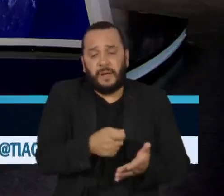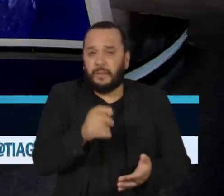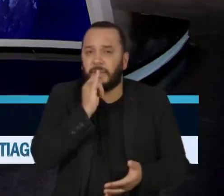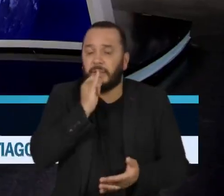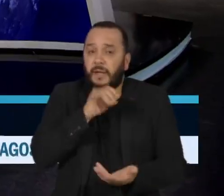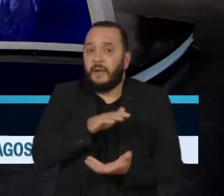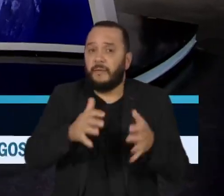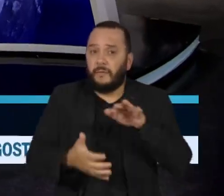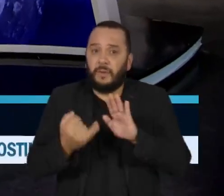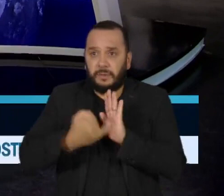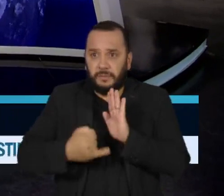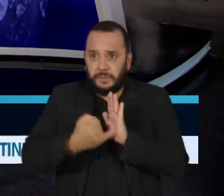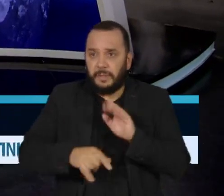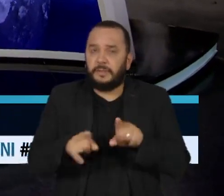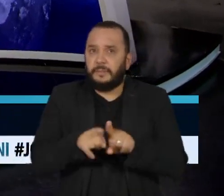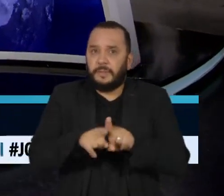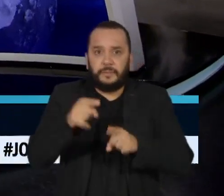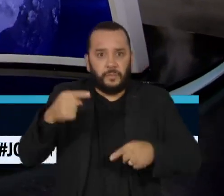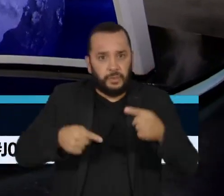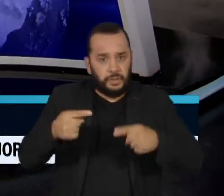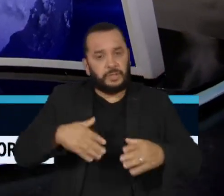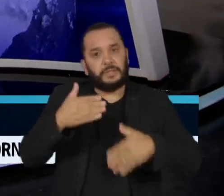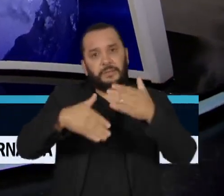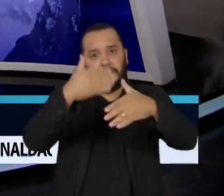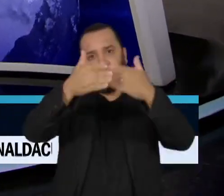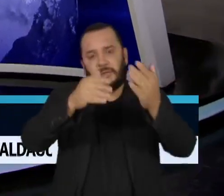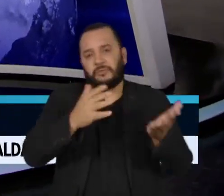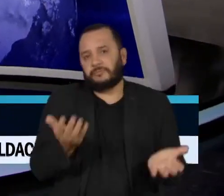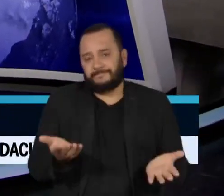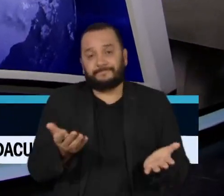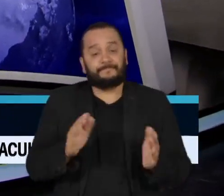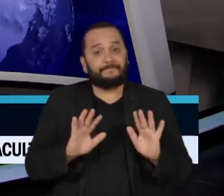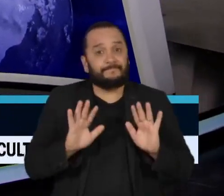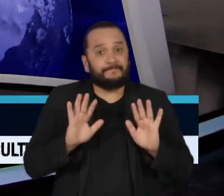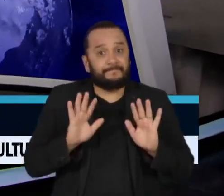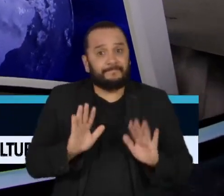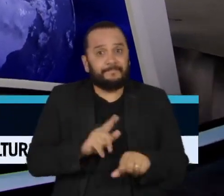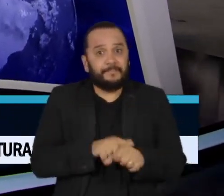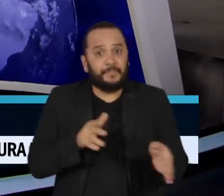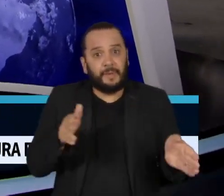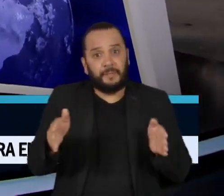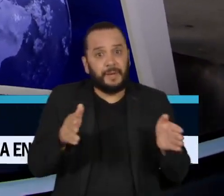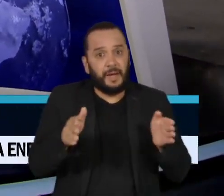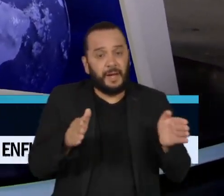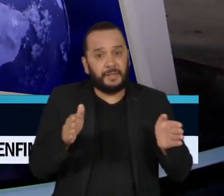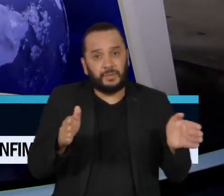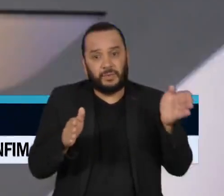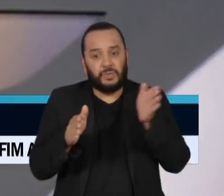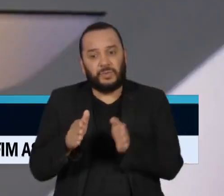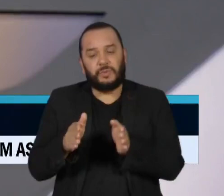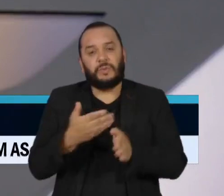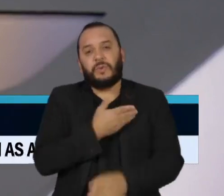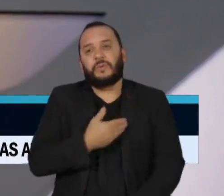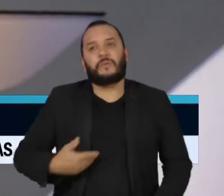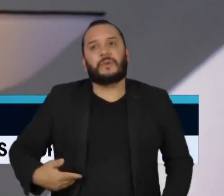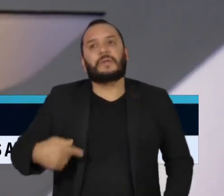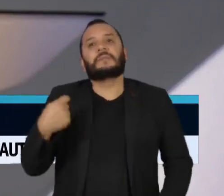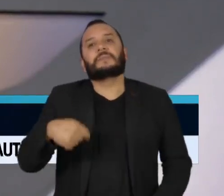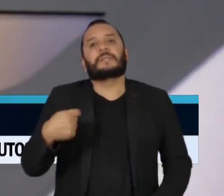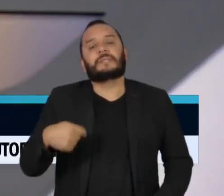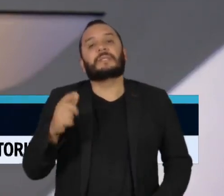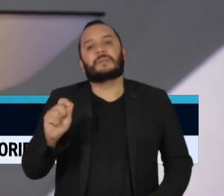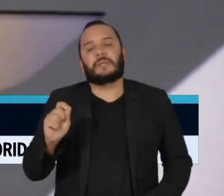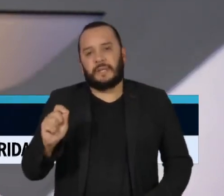da reforma tributária a questão de uma política de crescimento e etc mas eu acho que no curtíssimo prazo O governo precisa tirar da frente essa